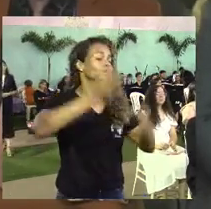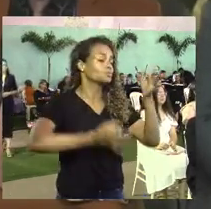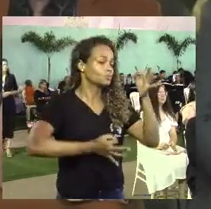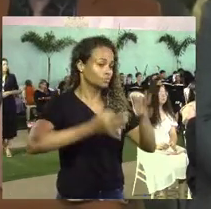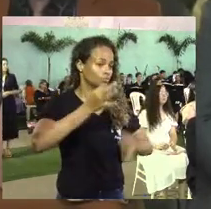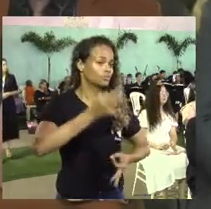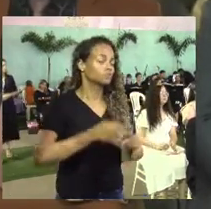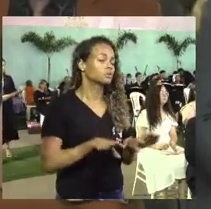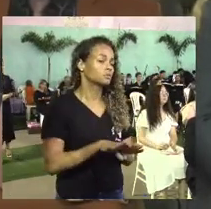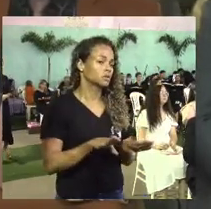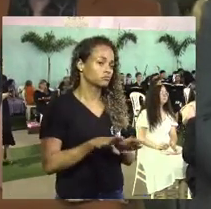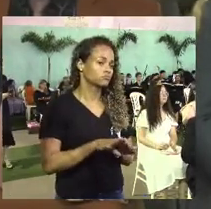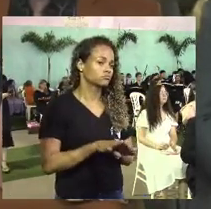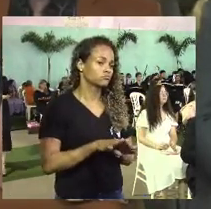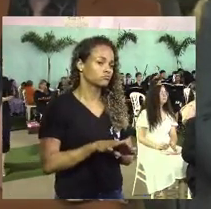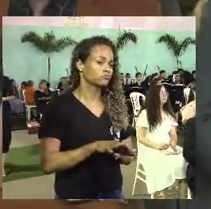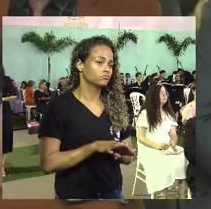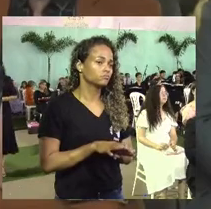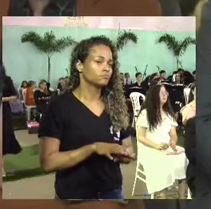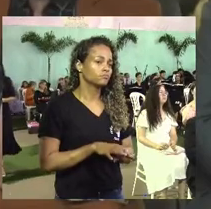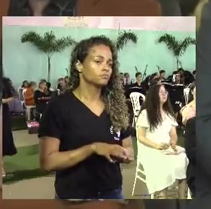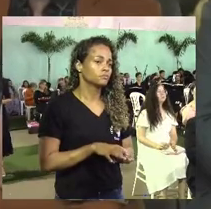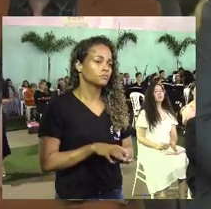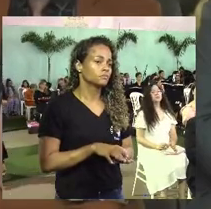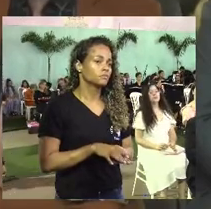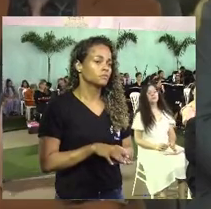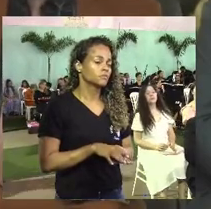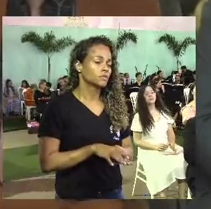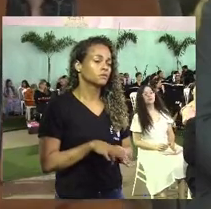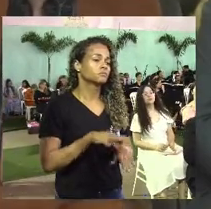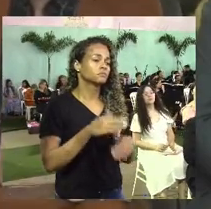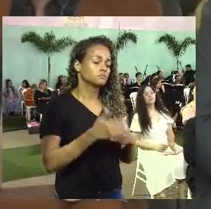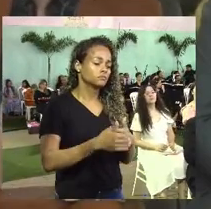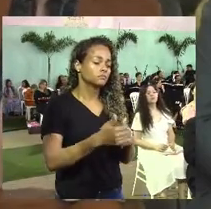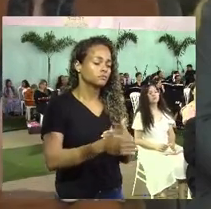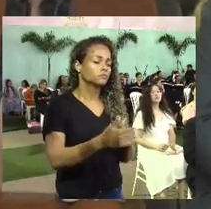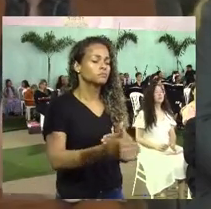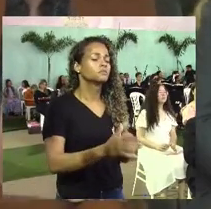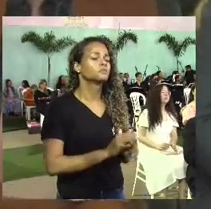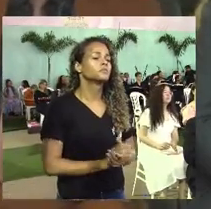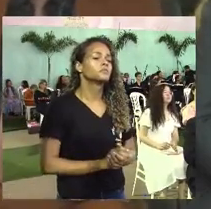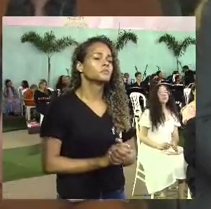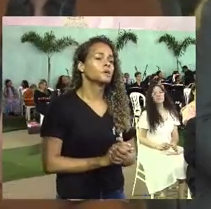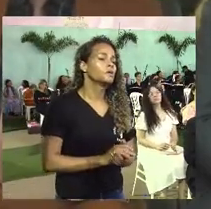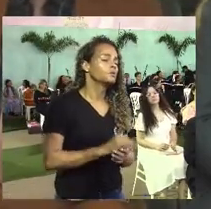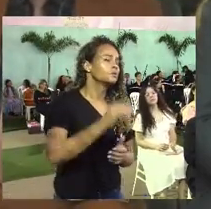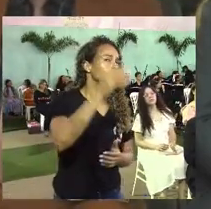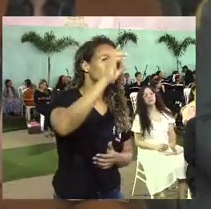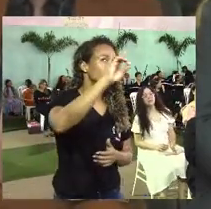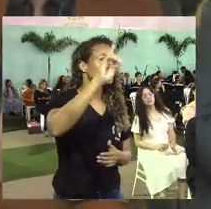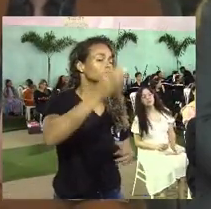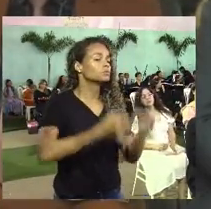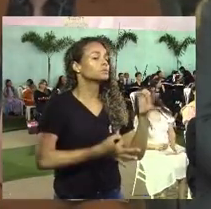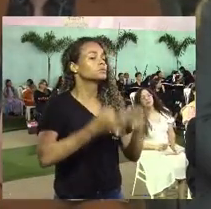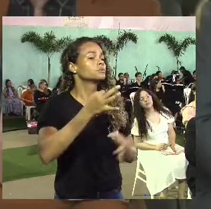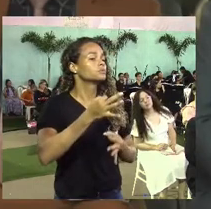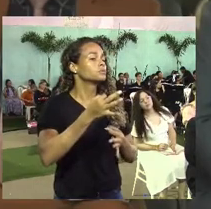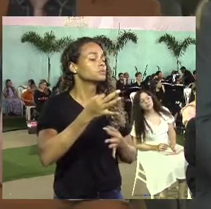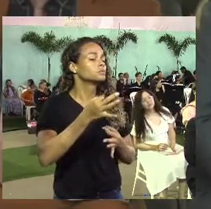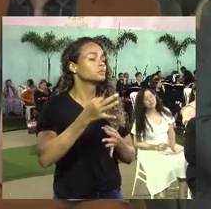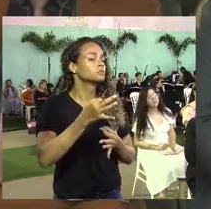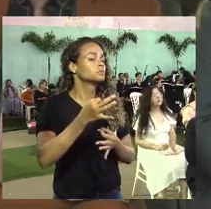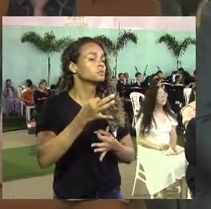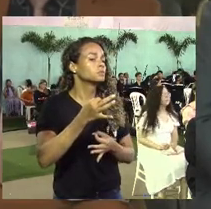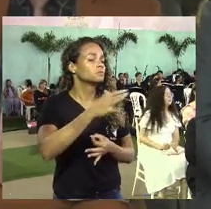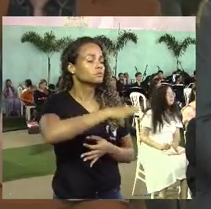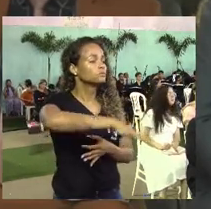que a face de justiça e de tempo em tempo o juízo de Deus Desce